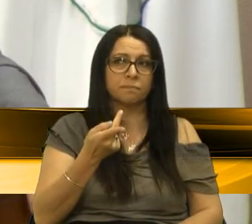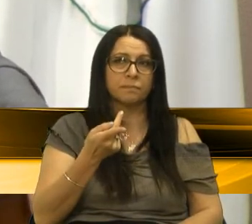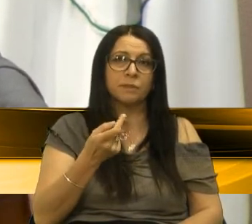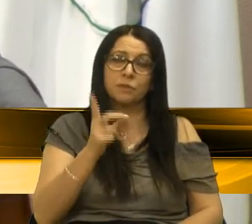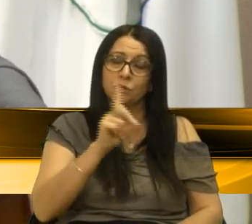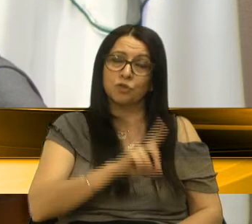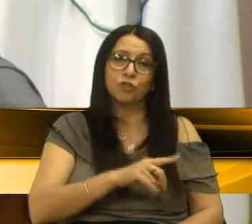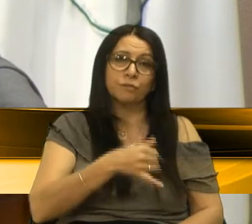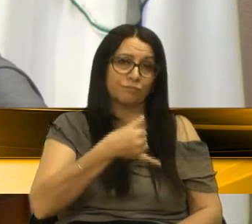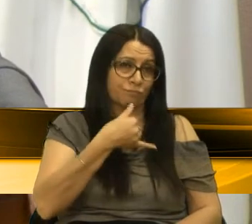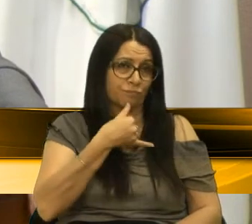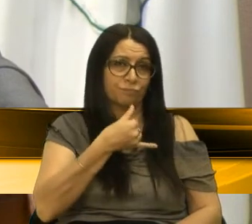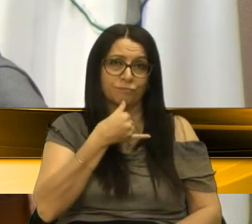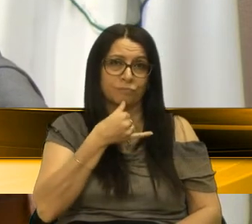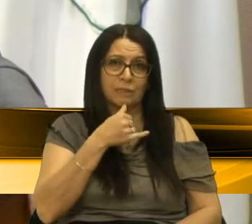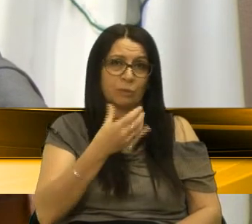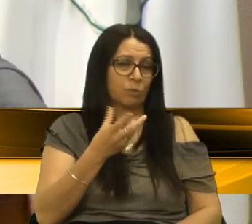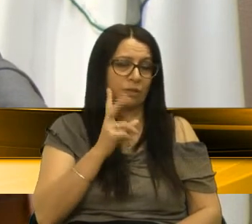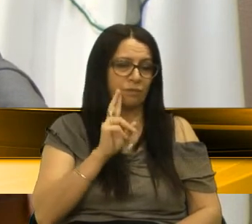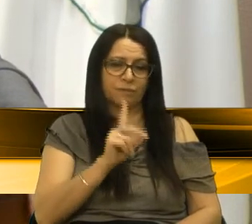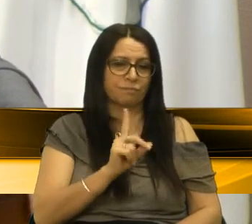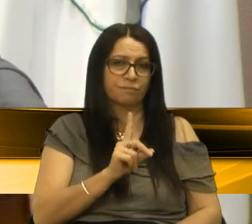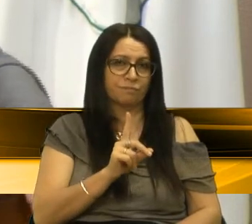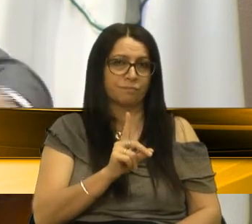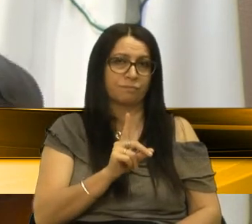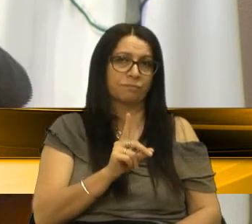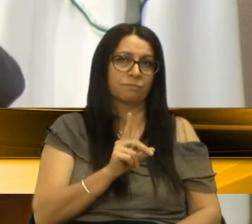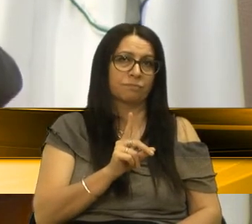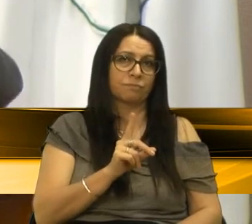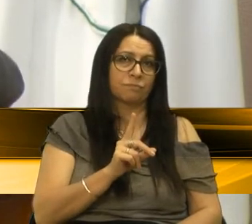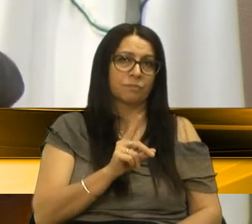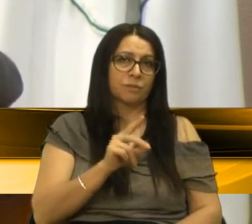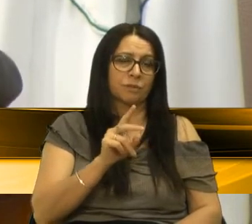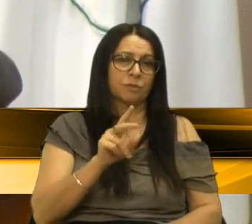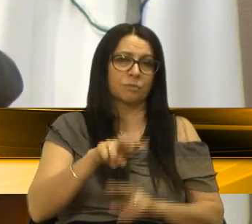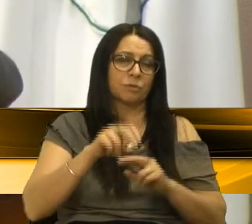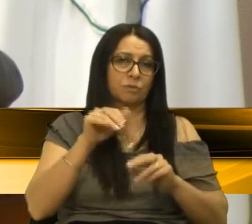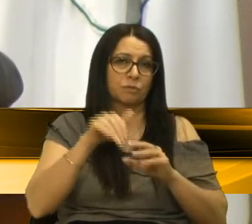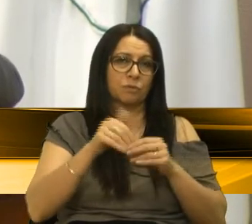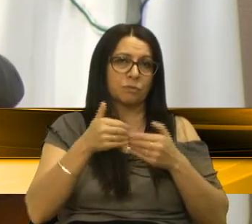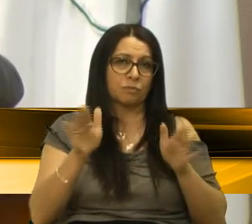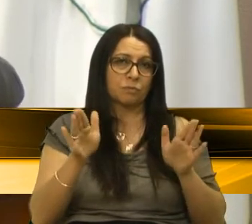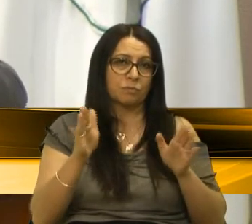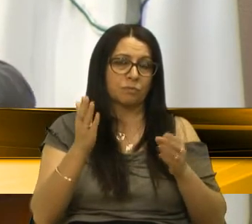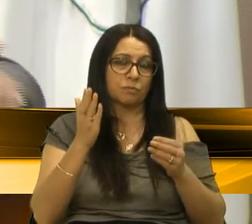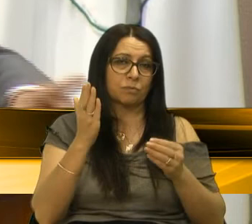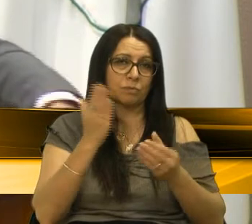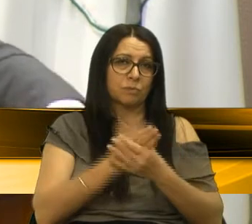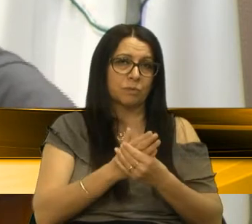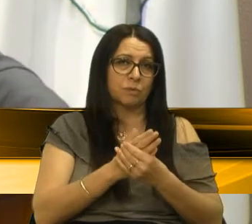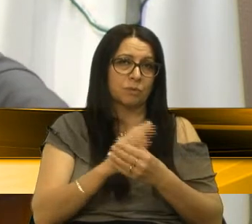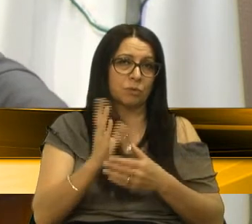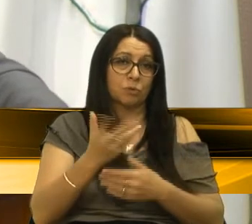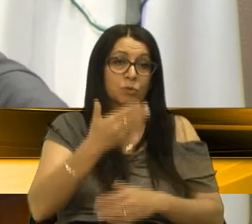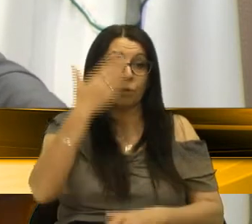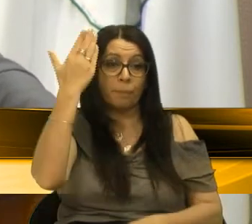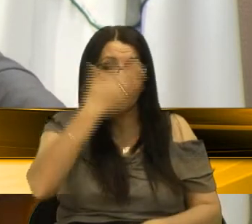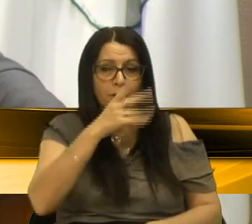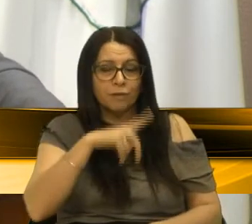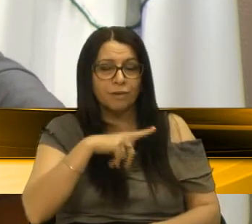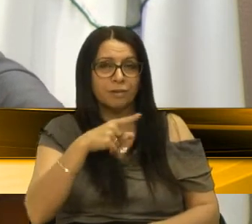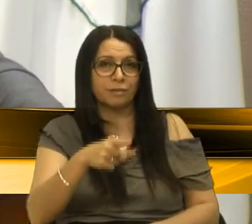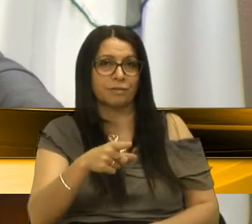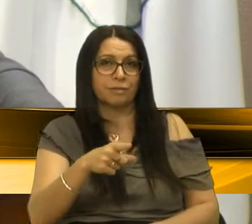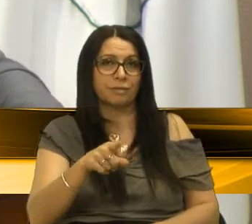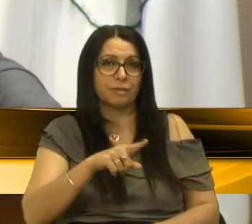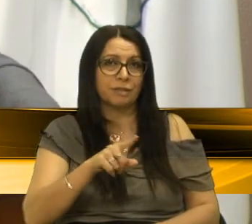muito triste. Eu não queria passar por isso. Por isso que eu votei contra a abertura do processo, mas diante dos fatos que estão aí, diante